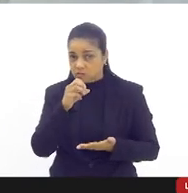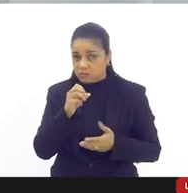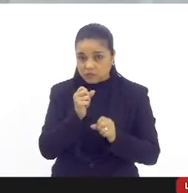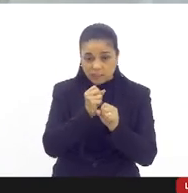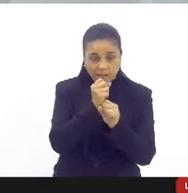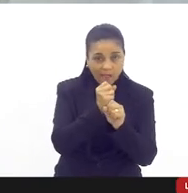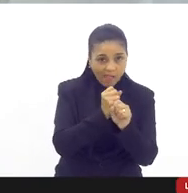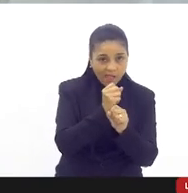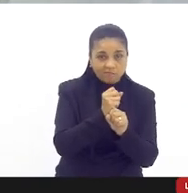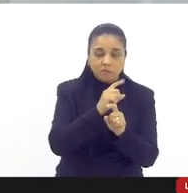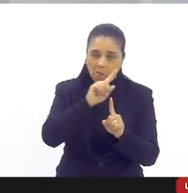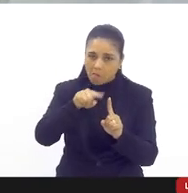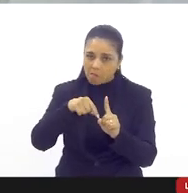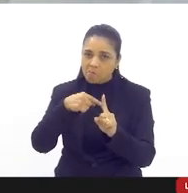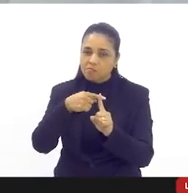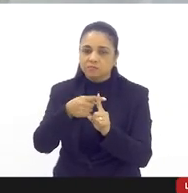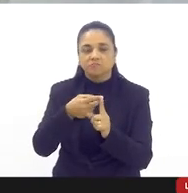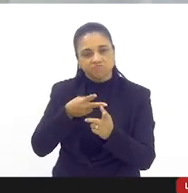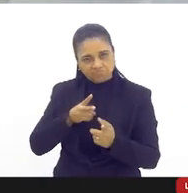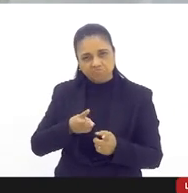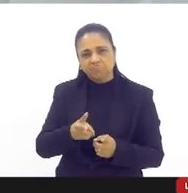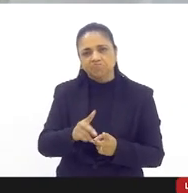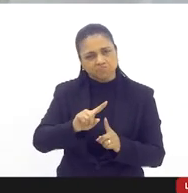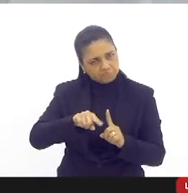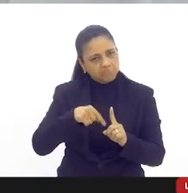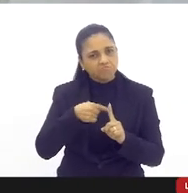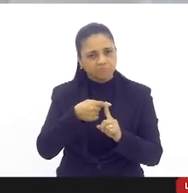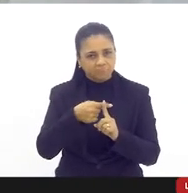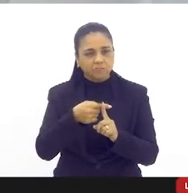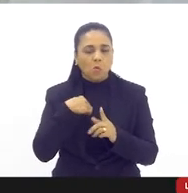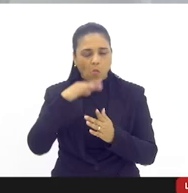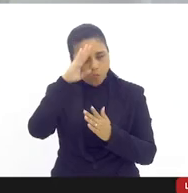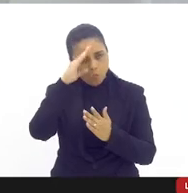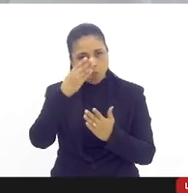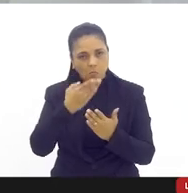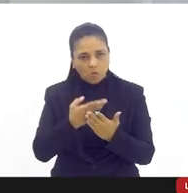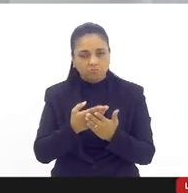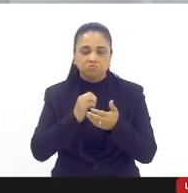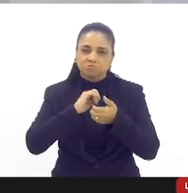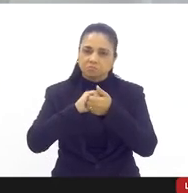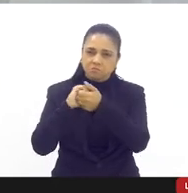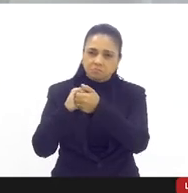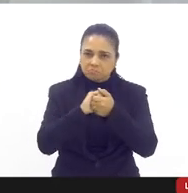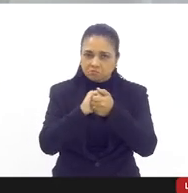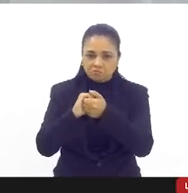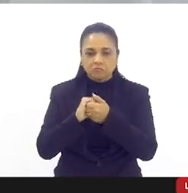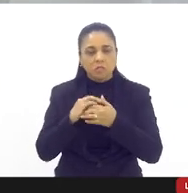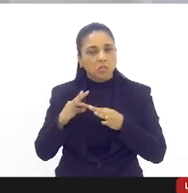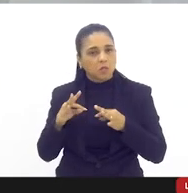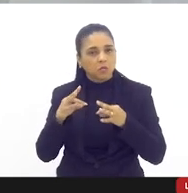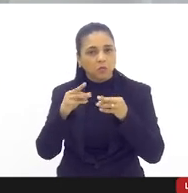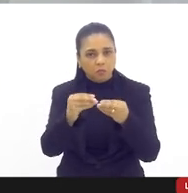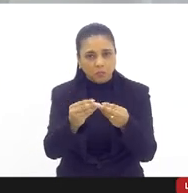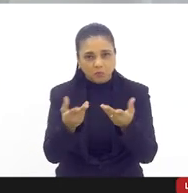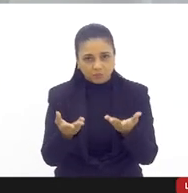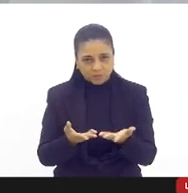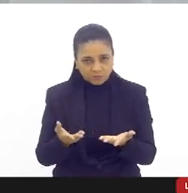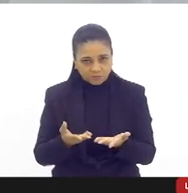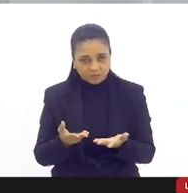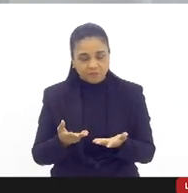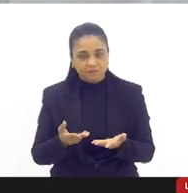e vai continuar a ser assim eu acredito então parabeniza todos que estão aqui